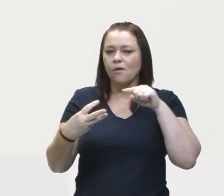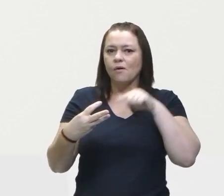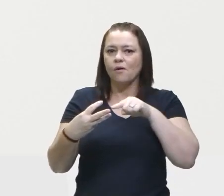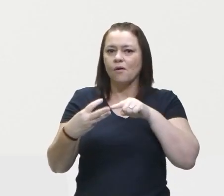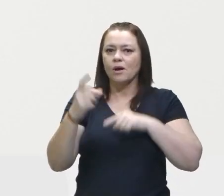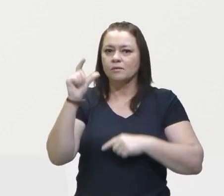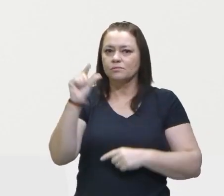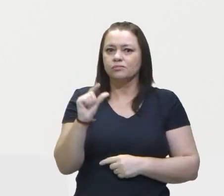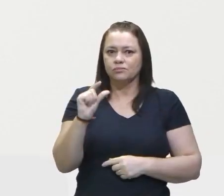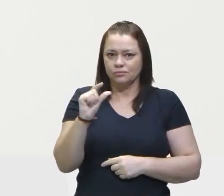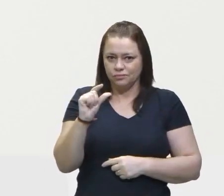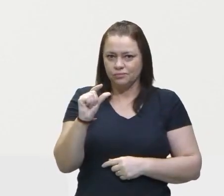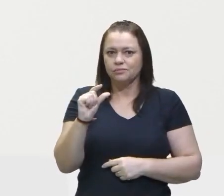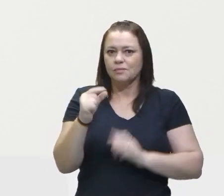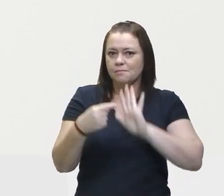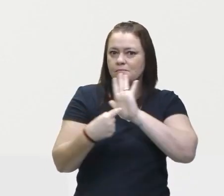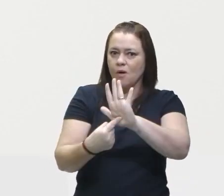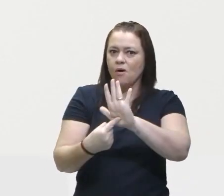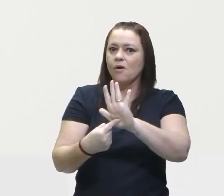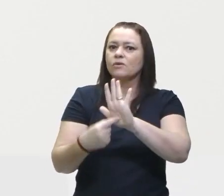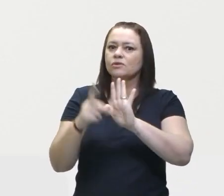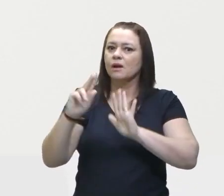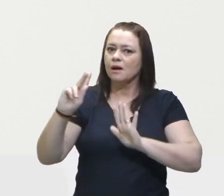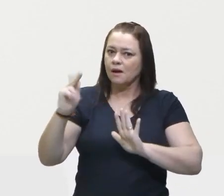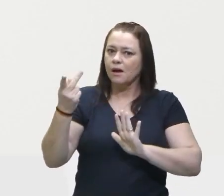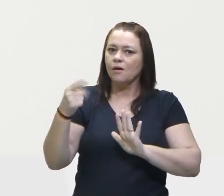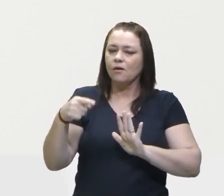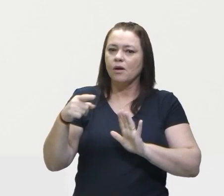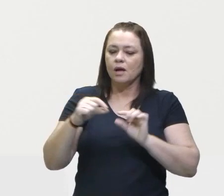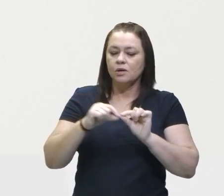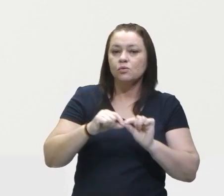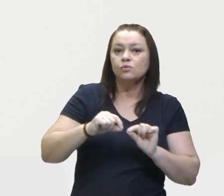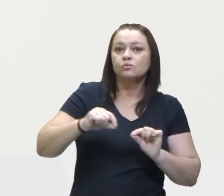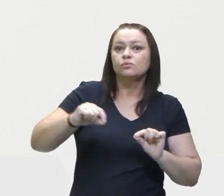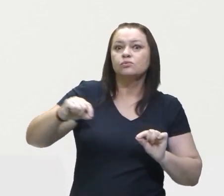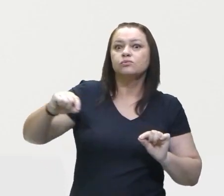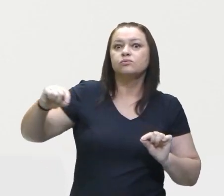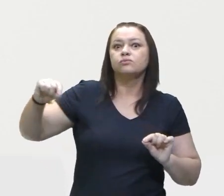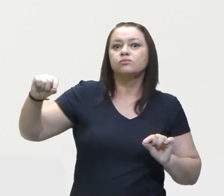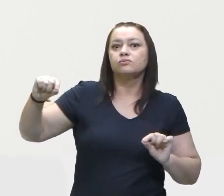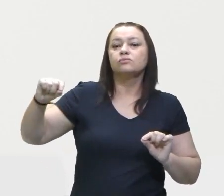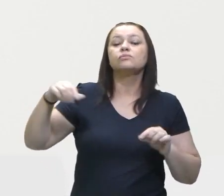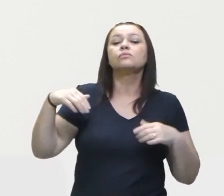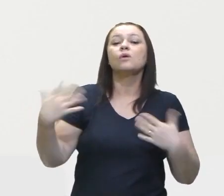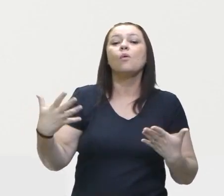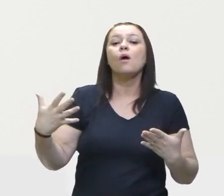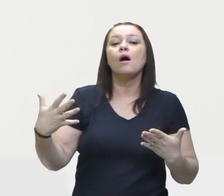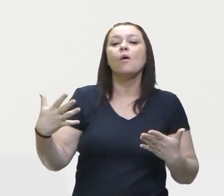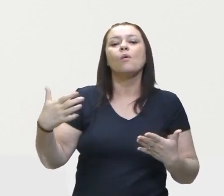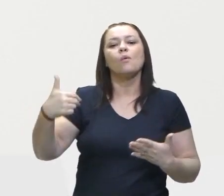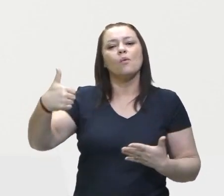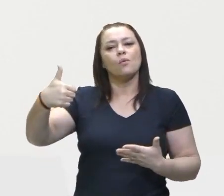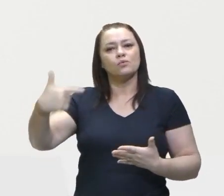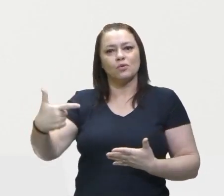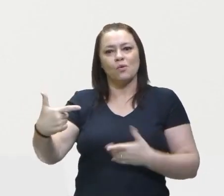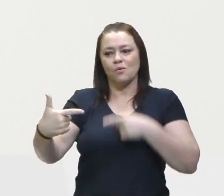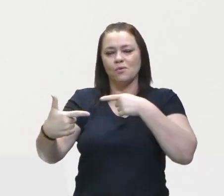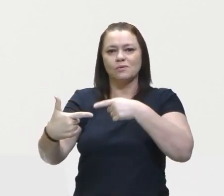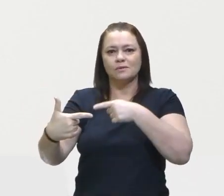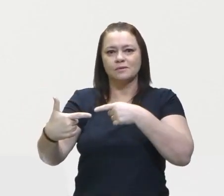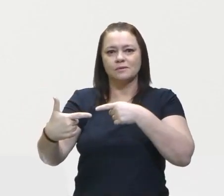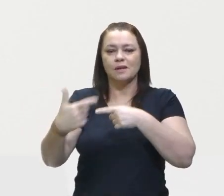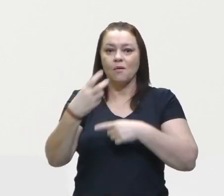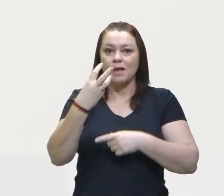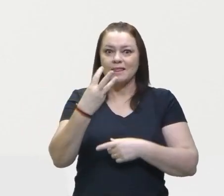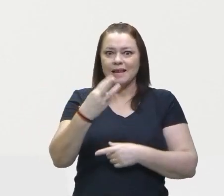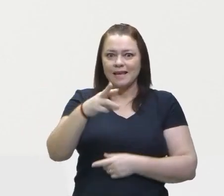Ponteiro pequeno marca a hora. E o ponteiro grande está apontando para o número 12, direto, que